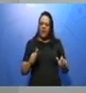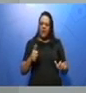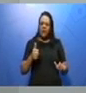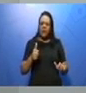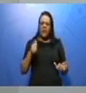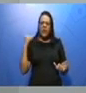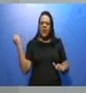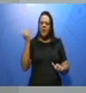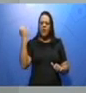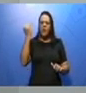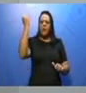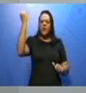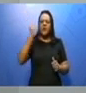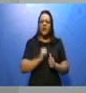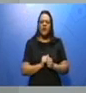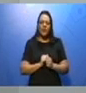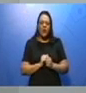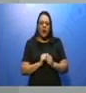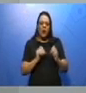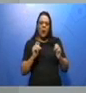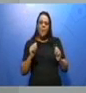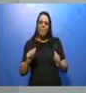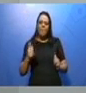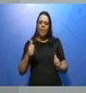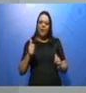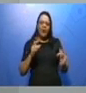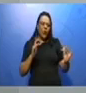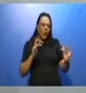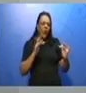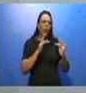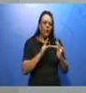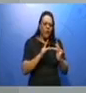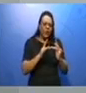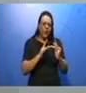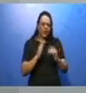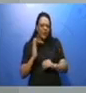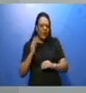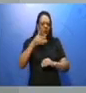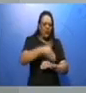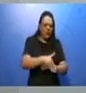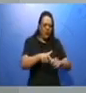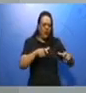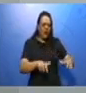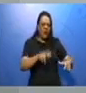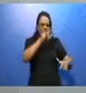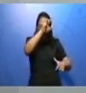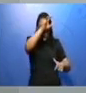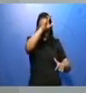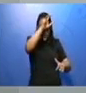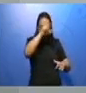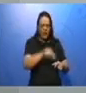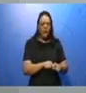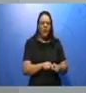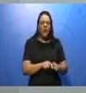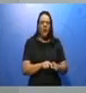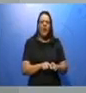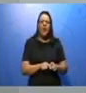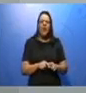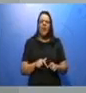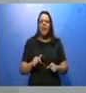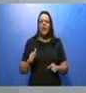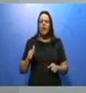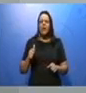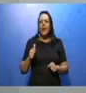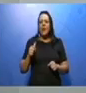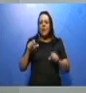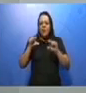marca uma cena da vida. Então ele fala que a hora que ele chega, a primeira frase que surge na sua cabeça é como se fosse uma música, que vai marcar para sempre.